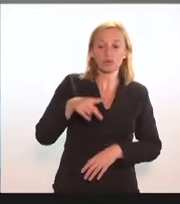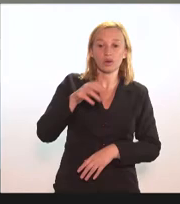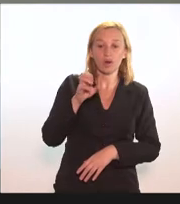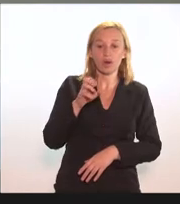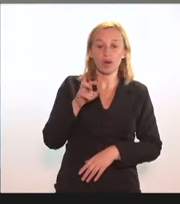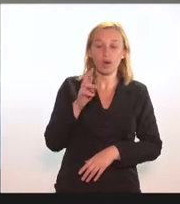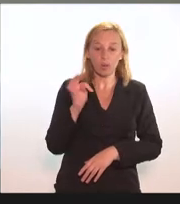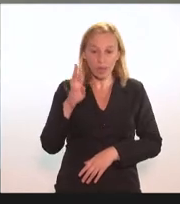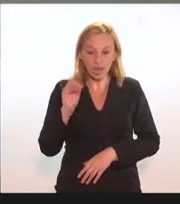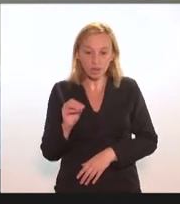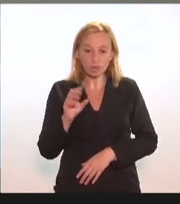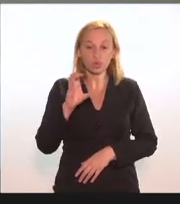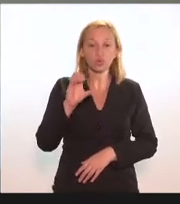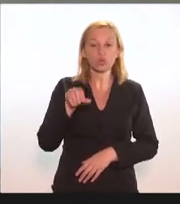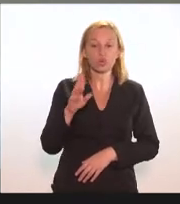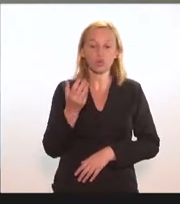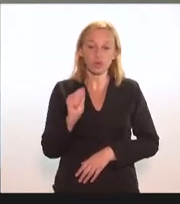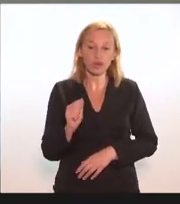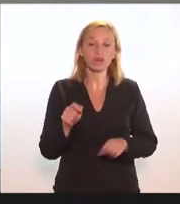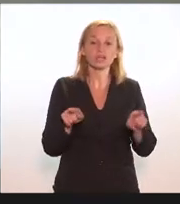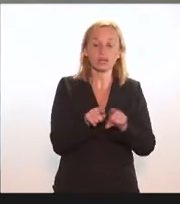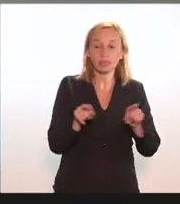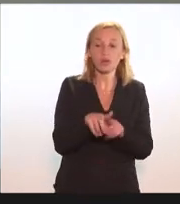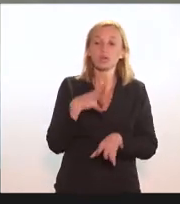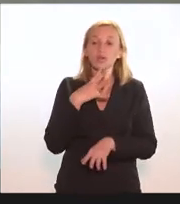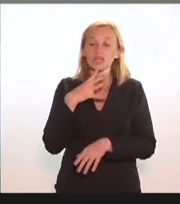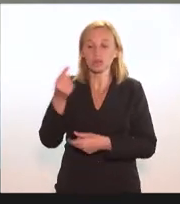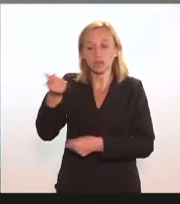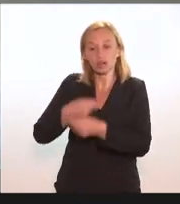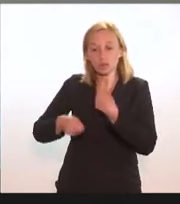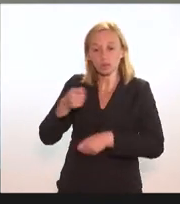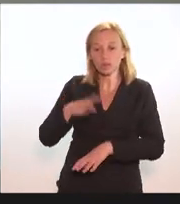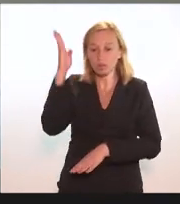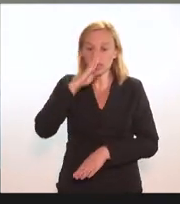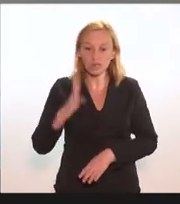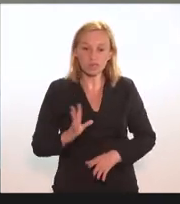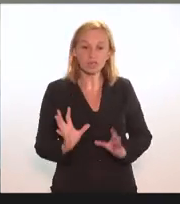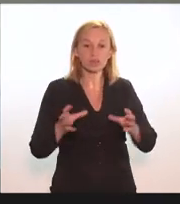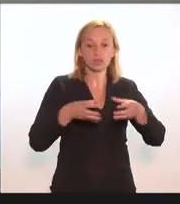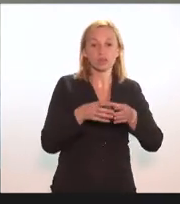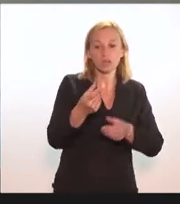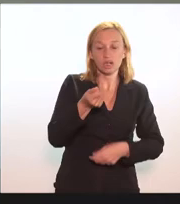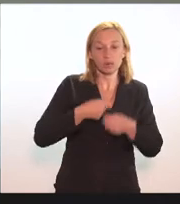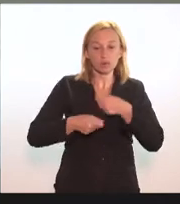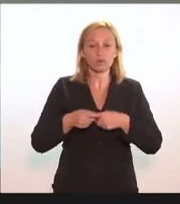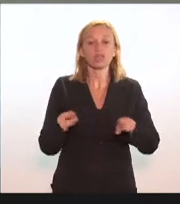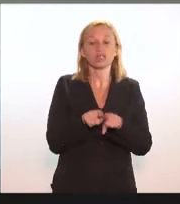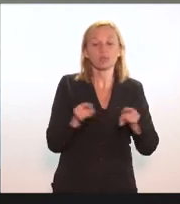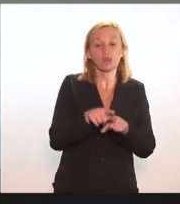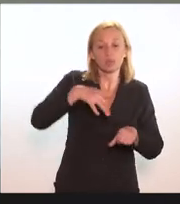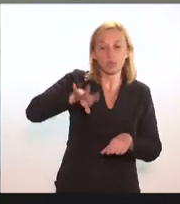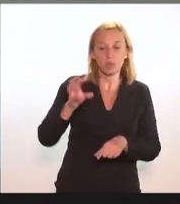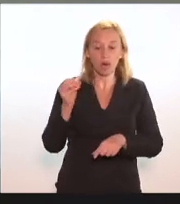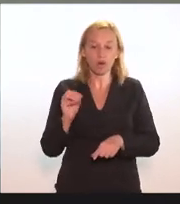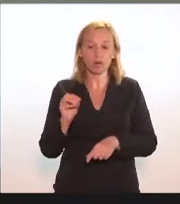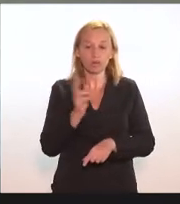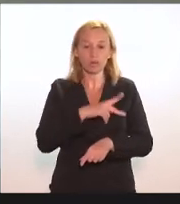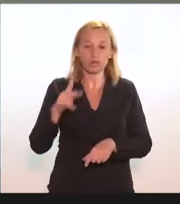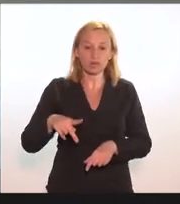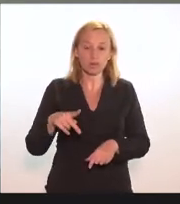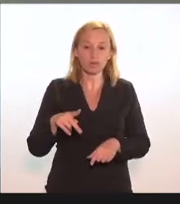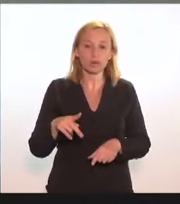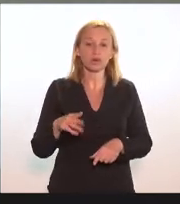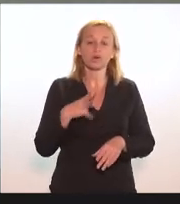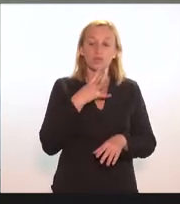Cunha, que é também um grande conhecedor da economia brasileira e de conjuntura econômica, e o professor Mauro Osório, um grande conhecedor